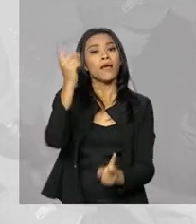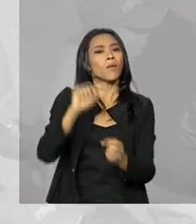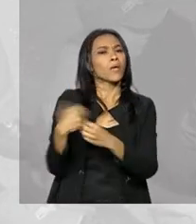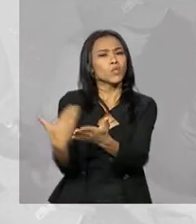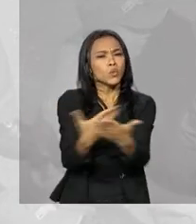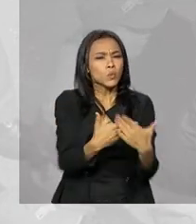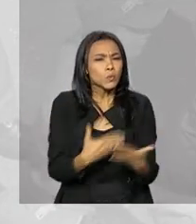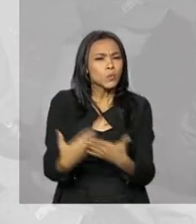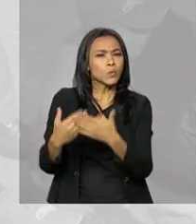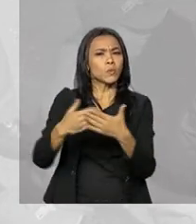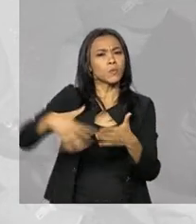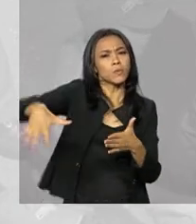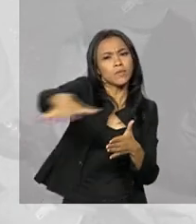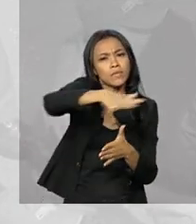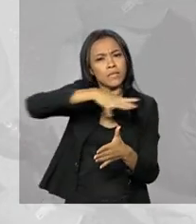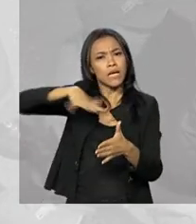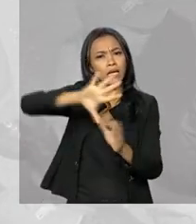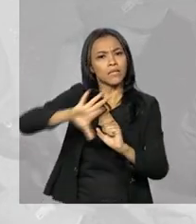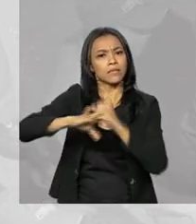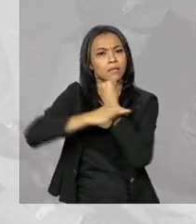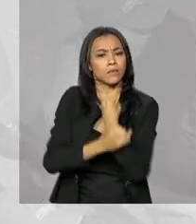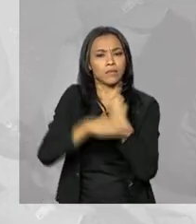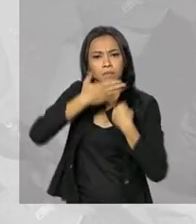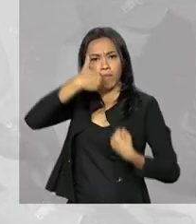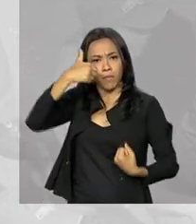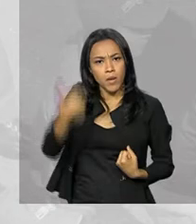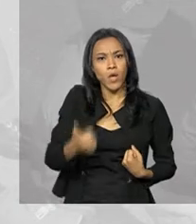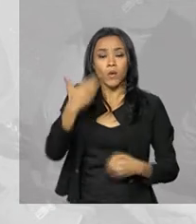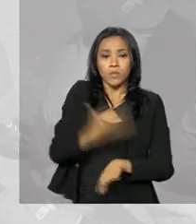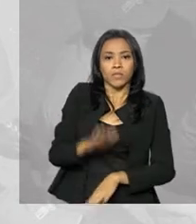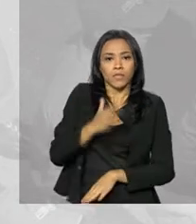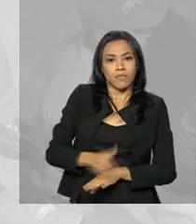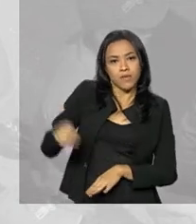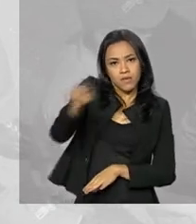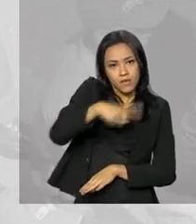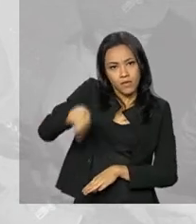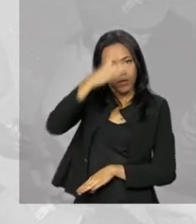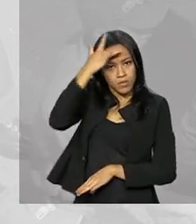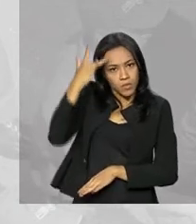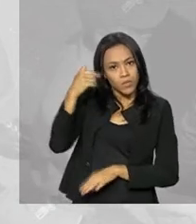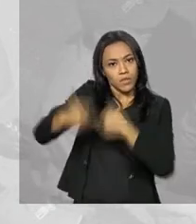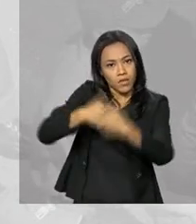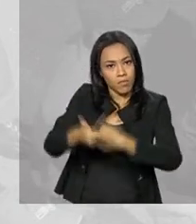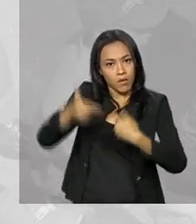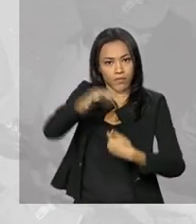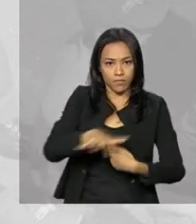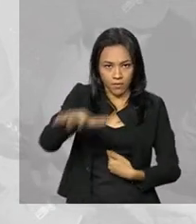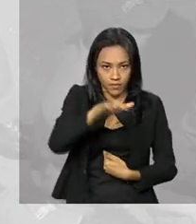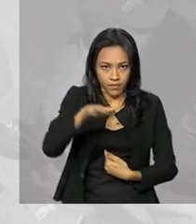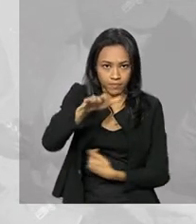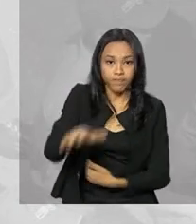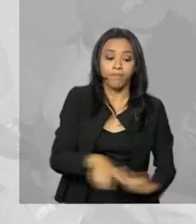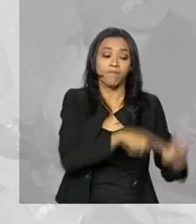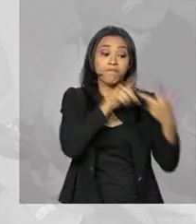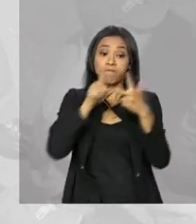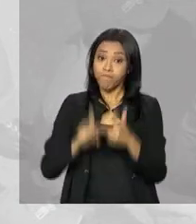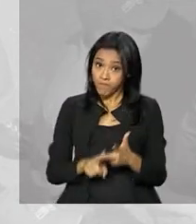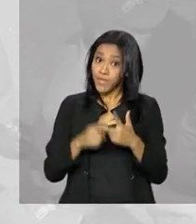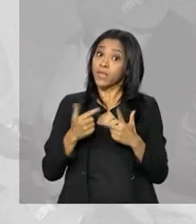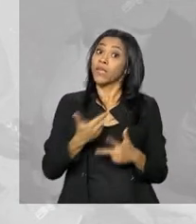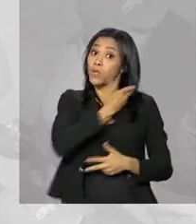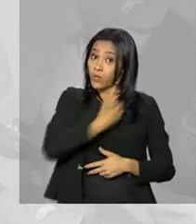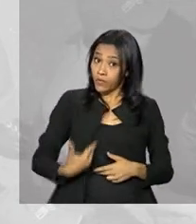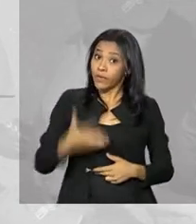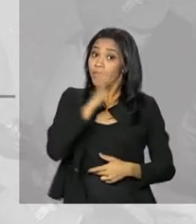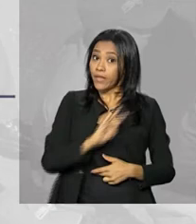educação na área de segurança pública, para melhorar a qualificação e especialização de profissionais do setor. E o governo federal garantiu